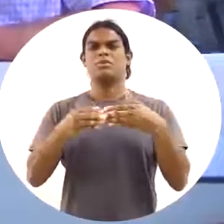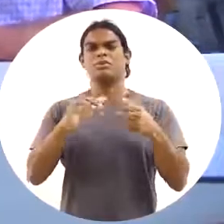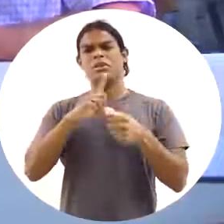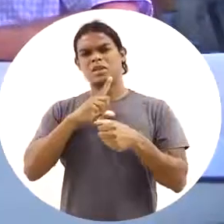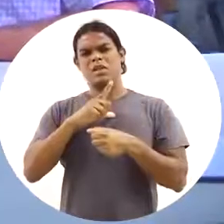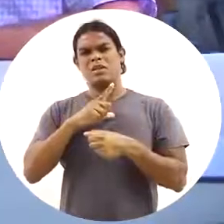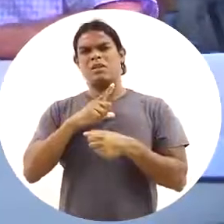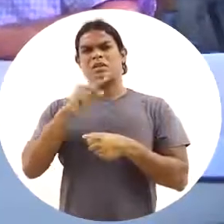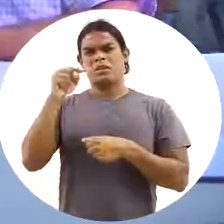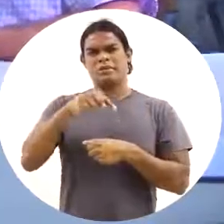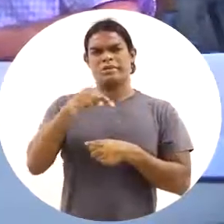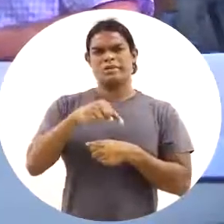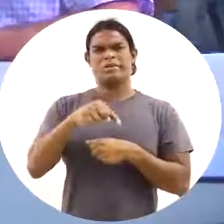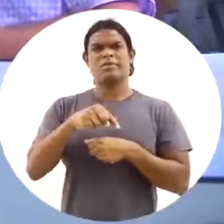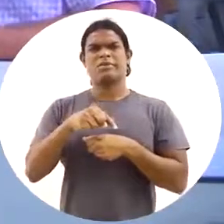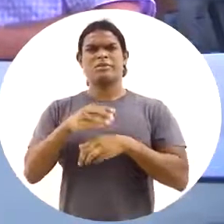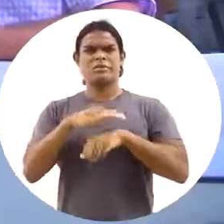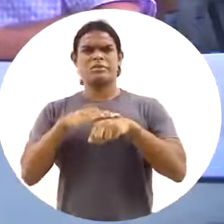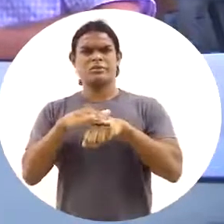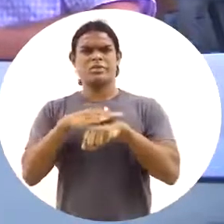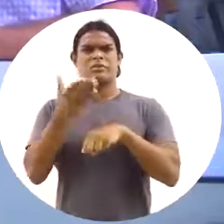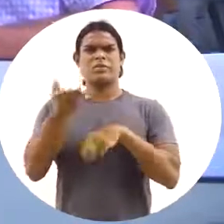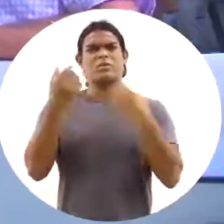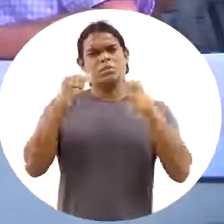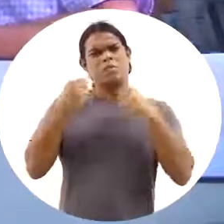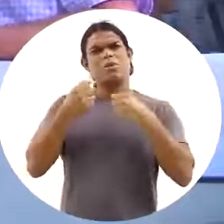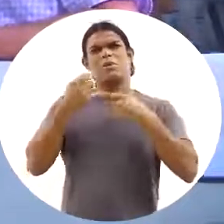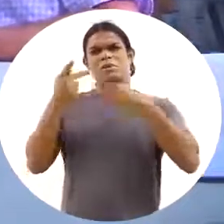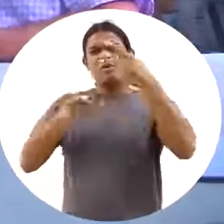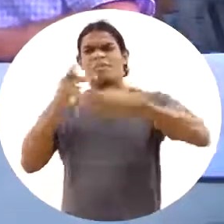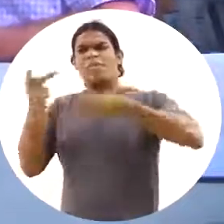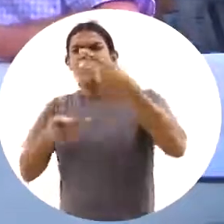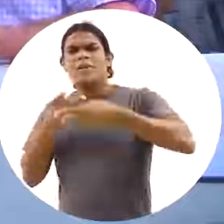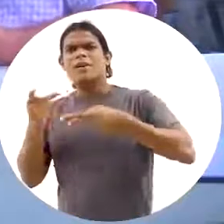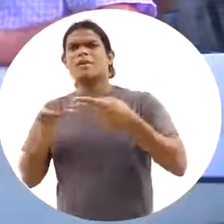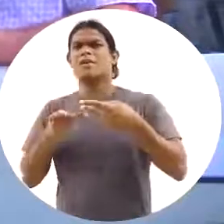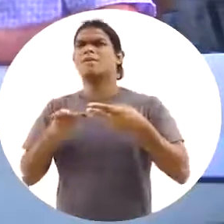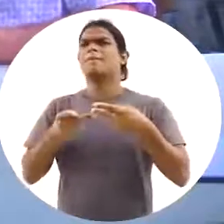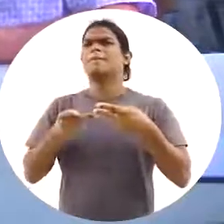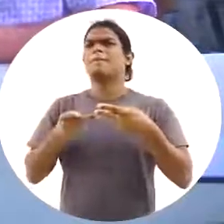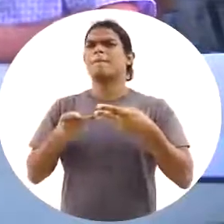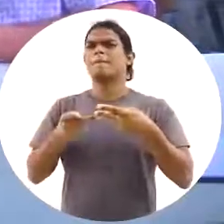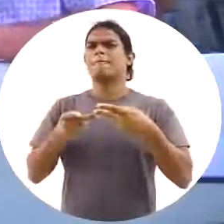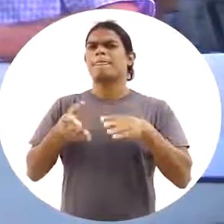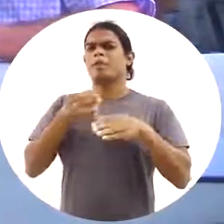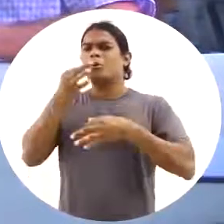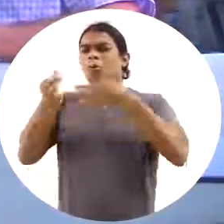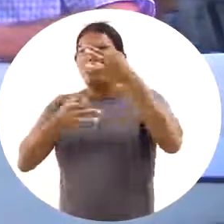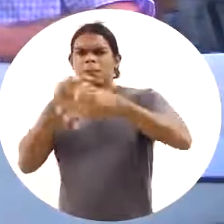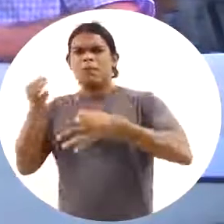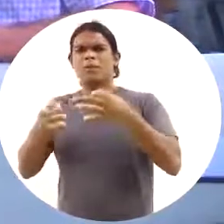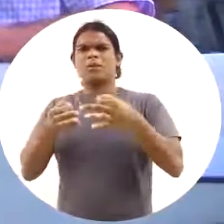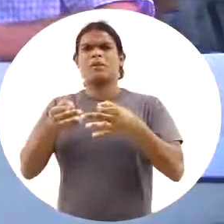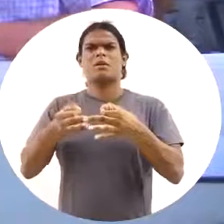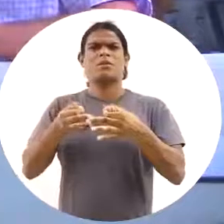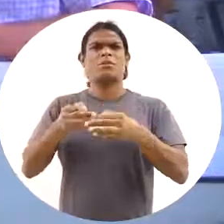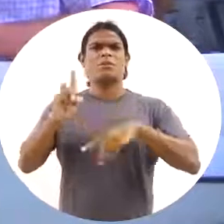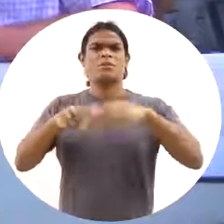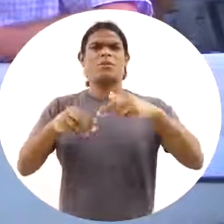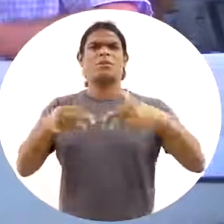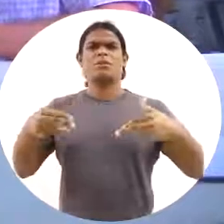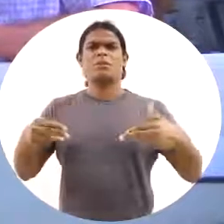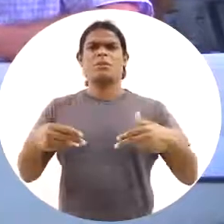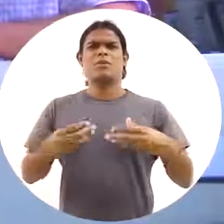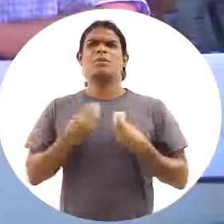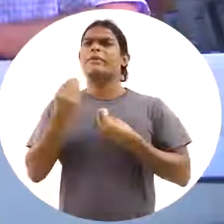Você pode sugerir produtos, materiais de baixo impacto, né? Enfim, como